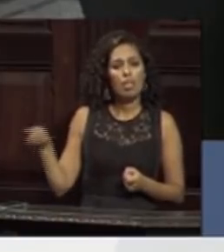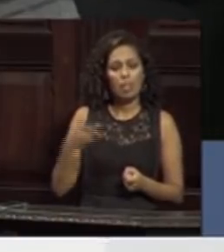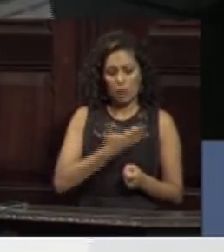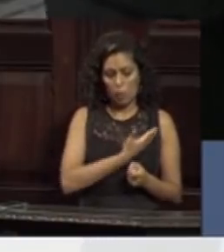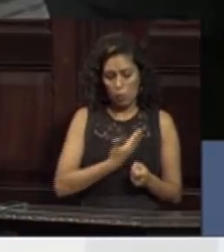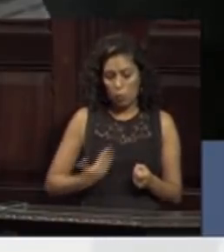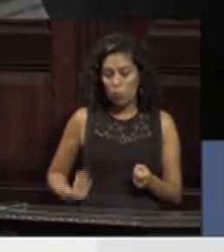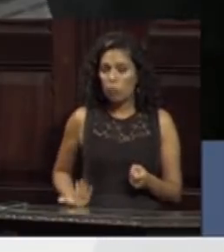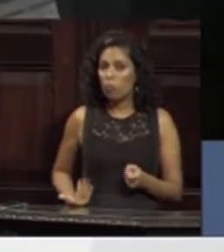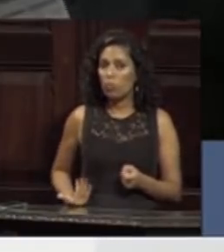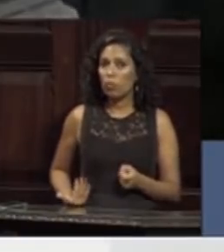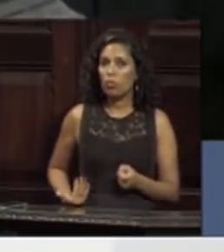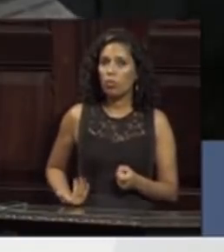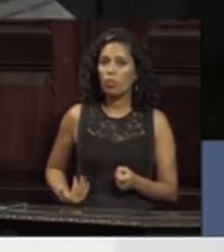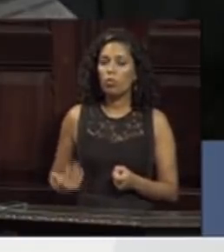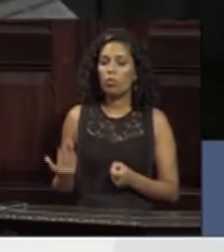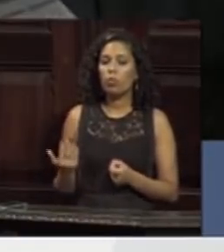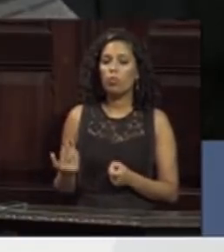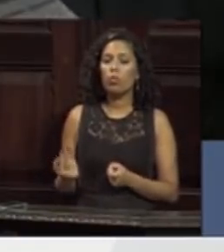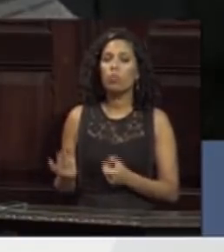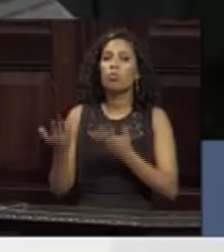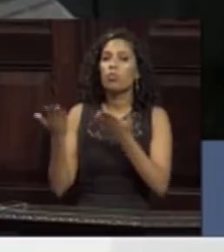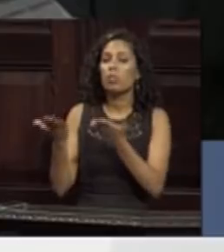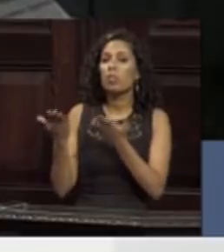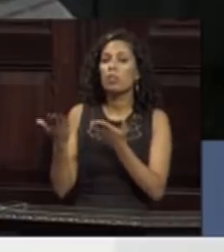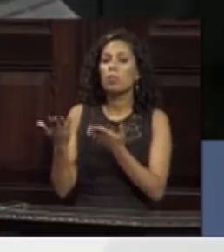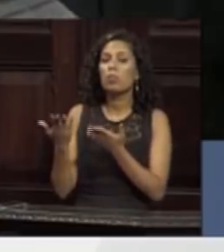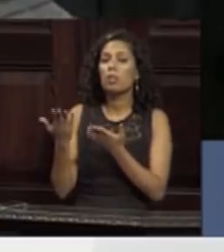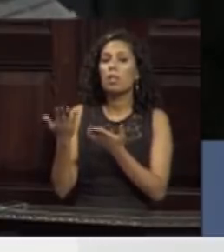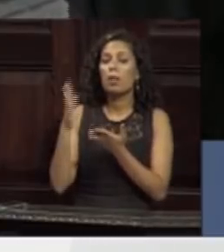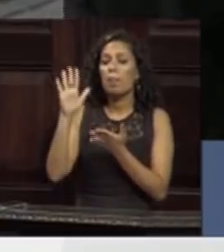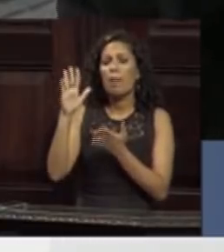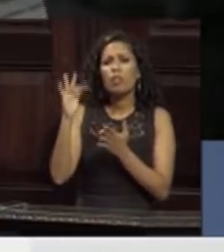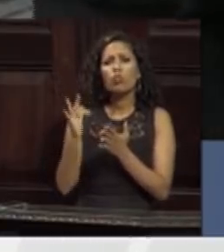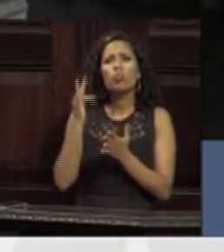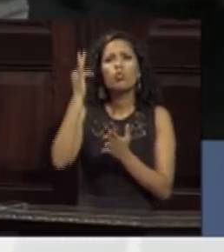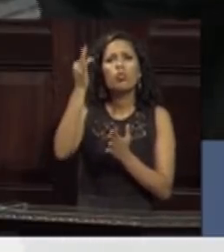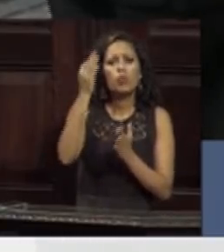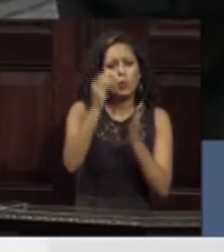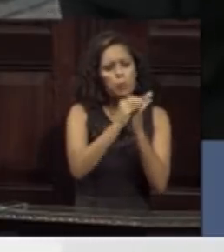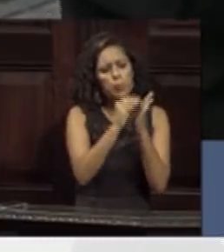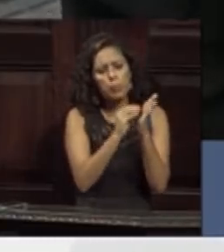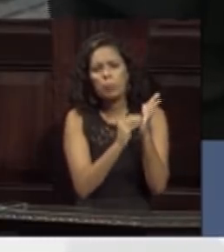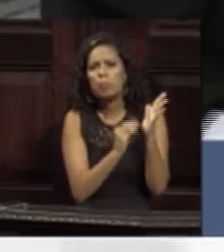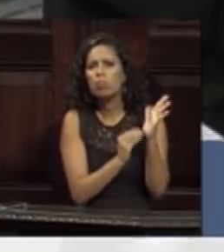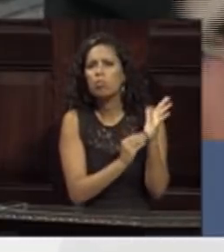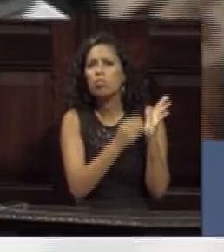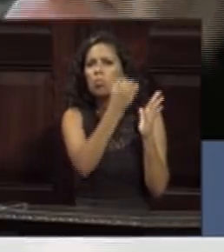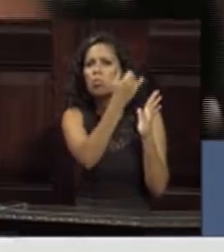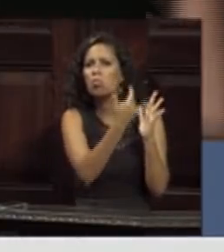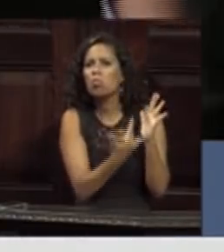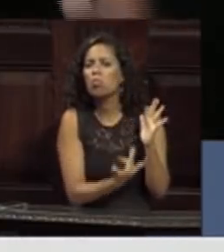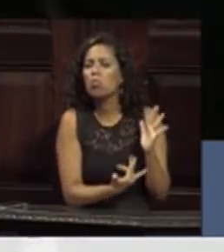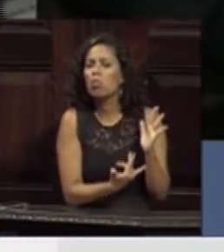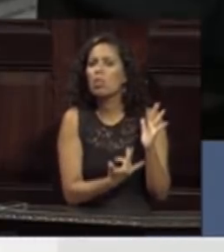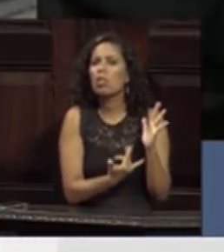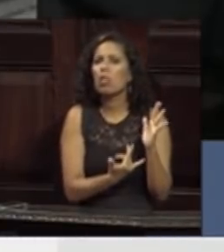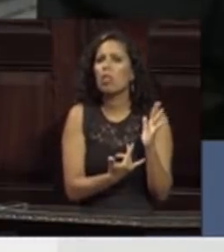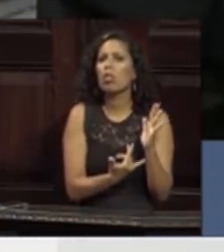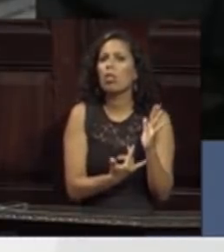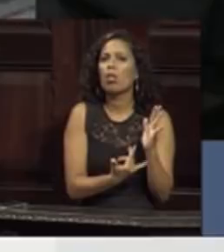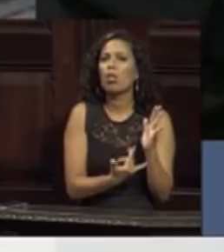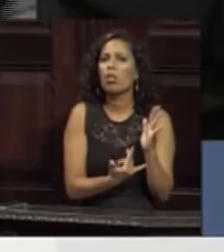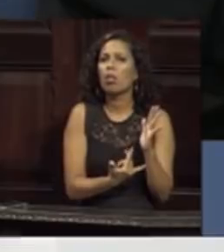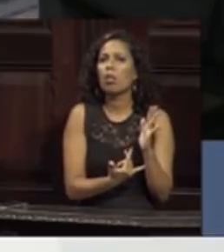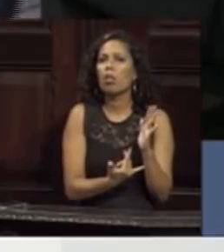essa casa a previsão, a estimativa, com as instituições financeiras interessadas em